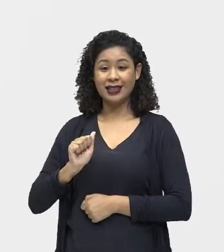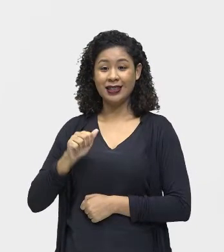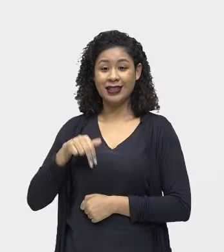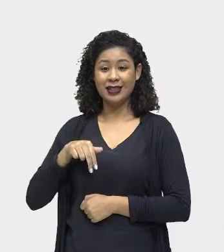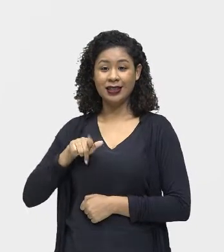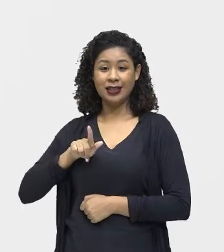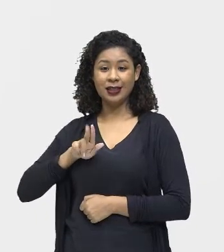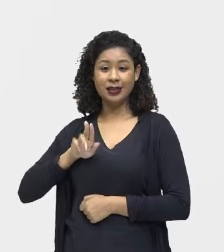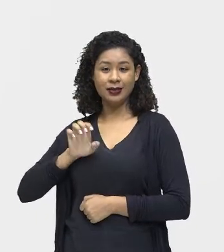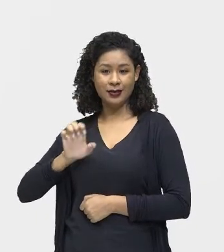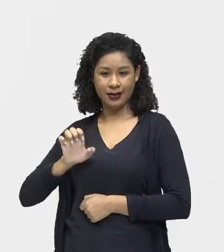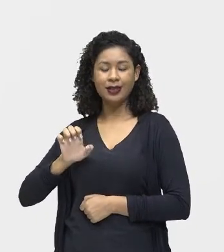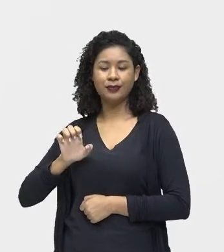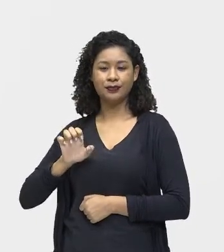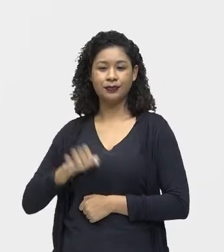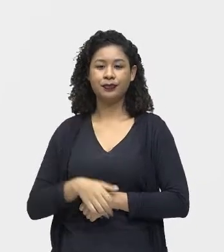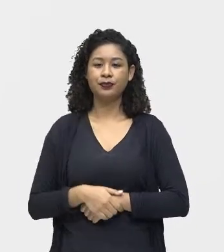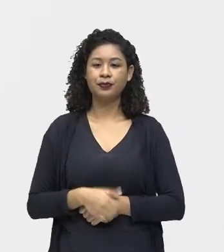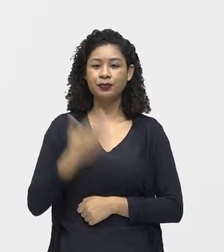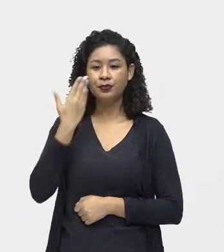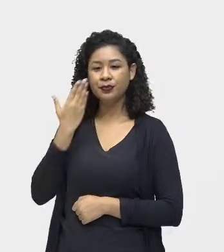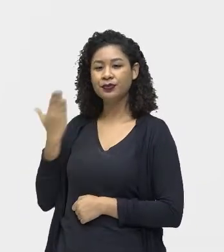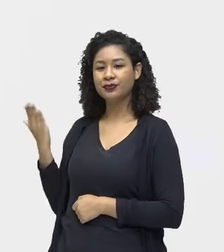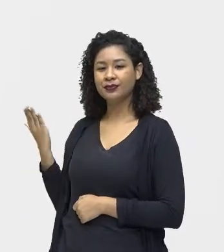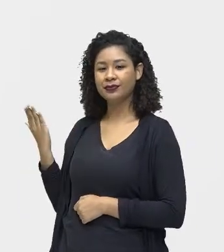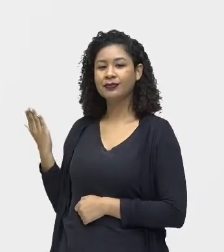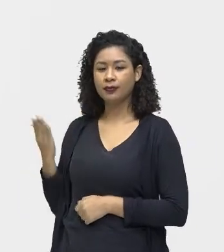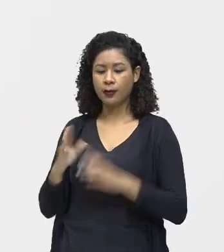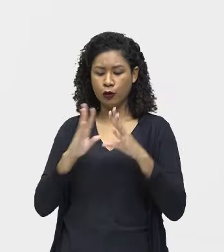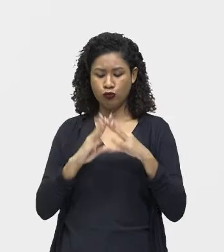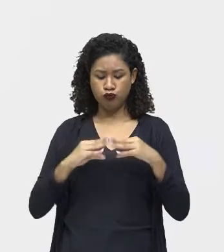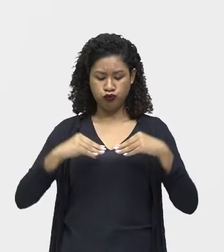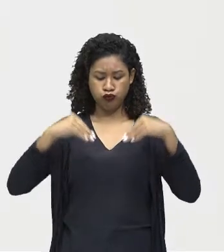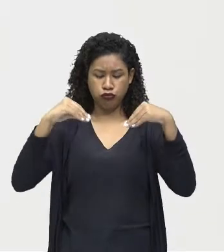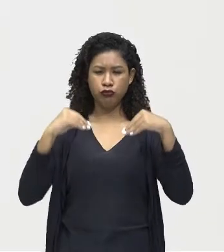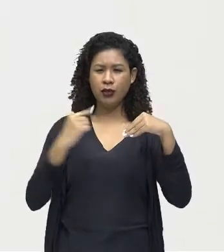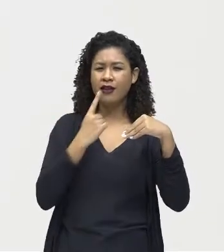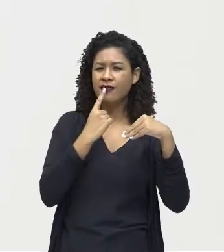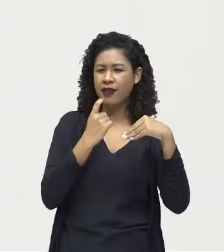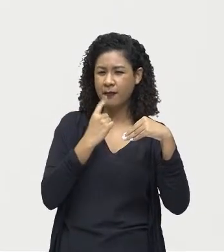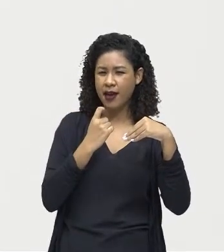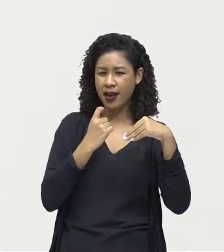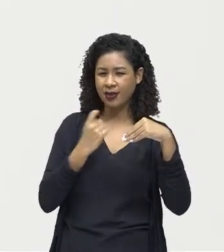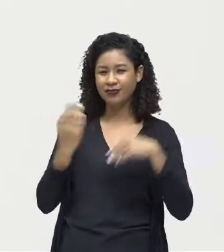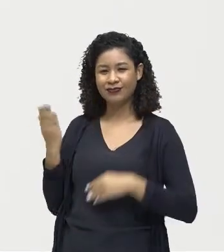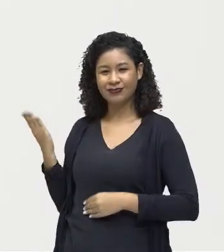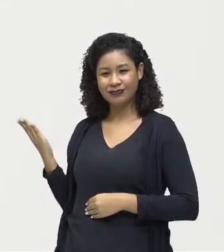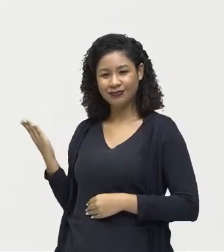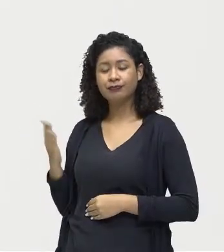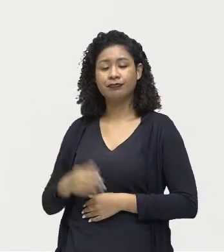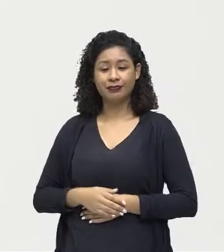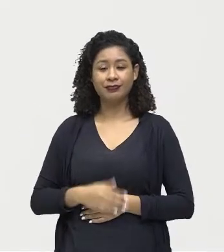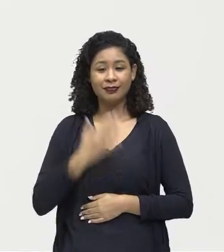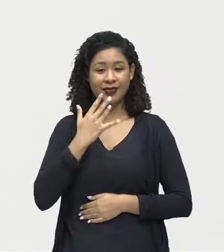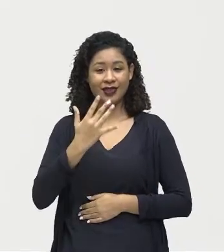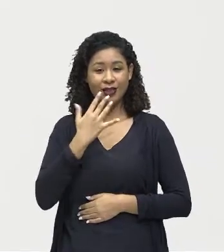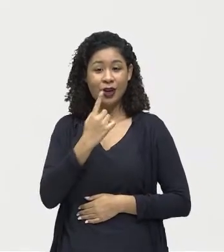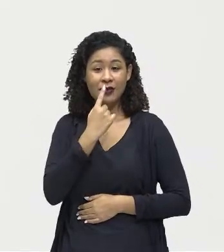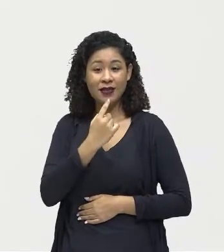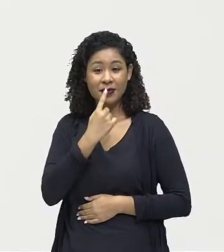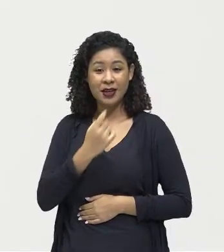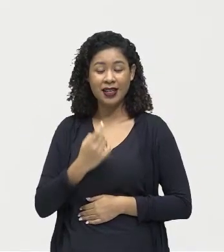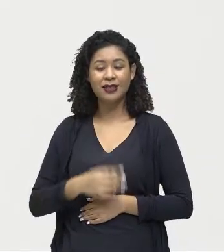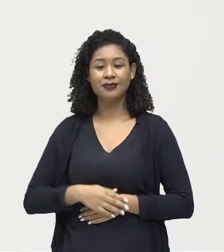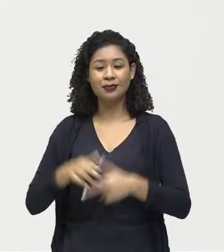que mostra pra gente aqui, ó, os glóbulos vermelhos, né? Essas hemácias, que dá justamente essa coloração vermelha ao